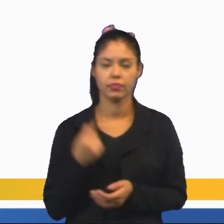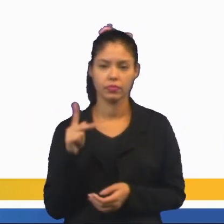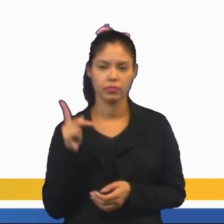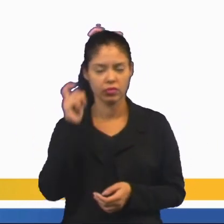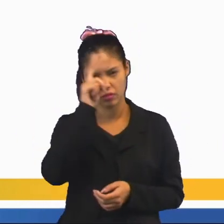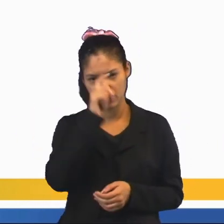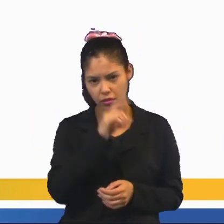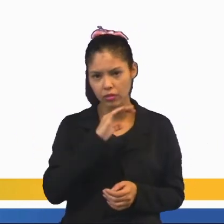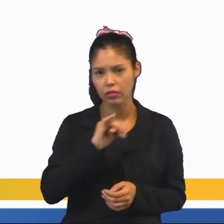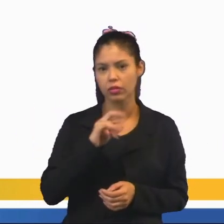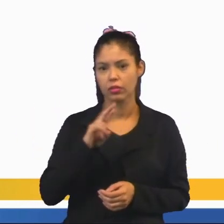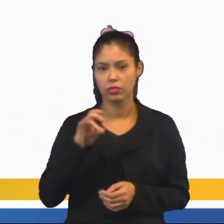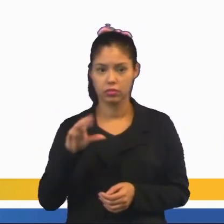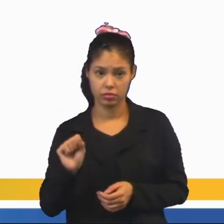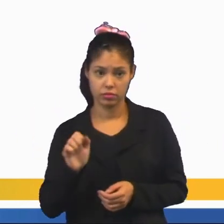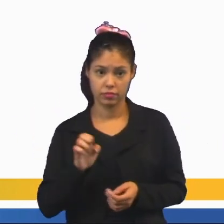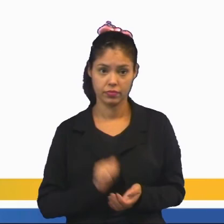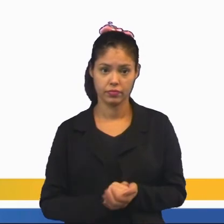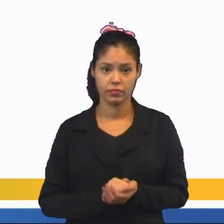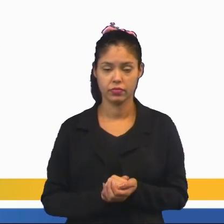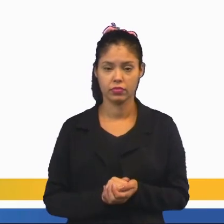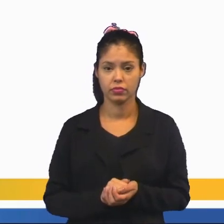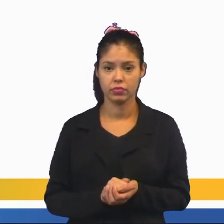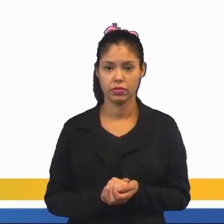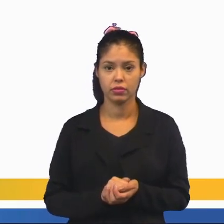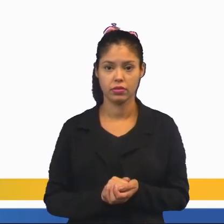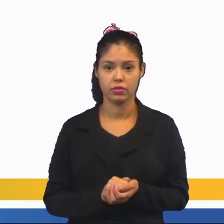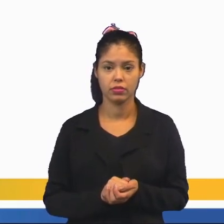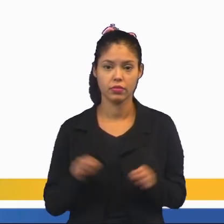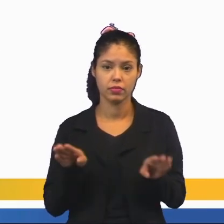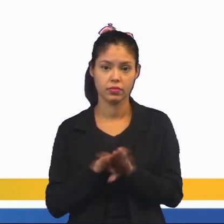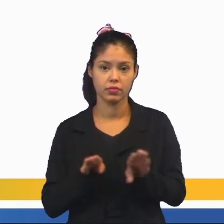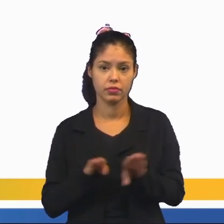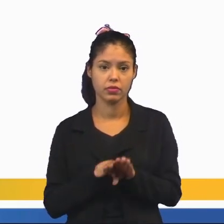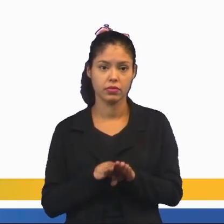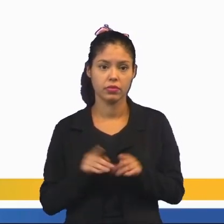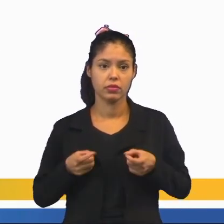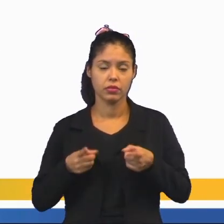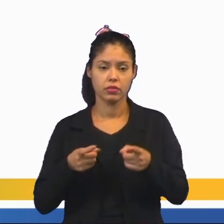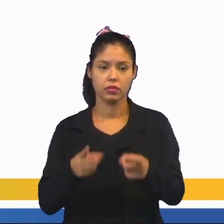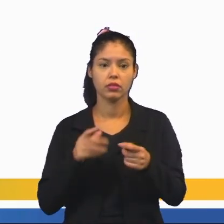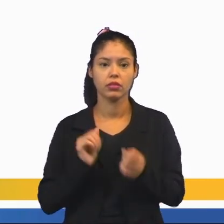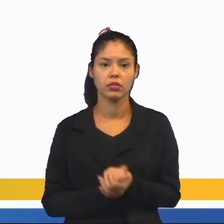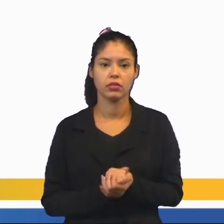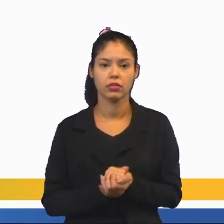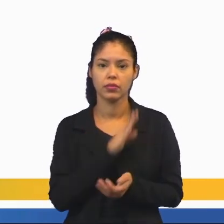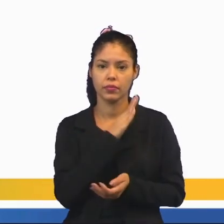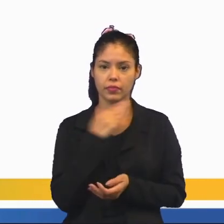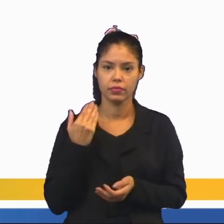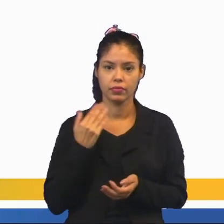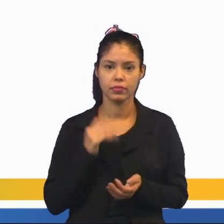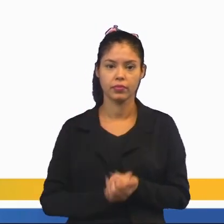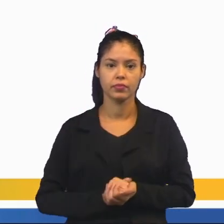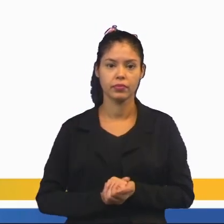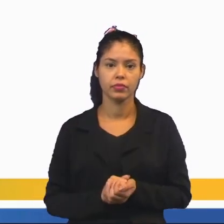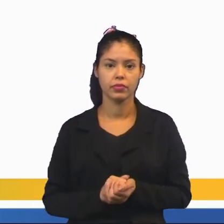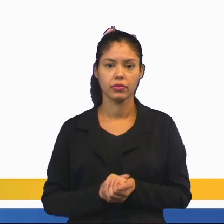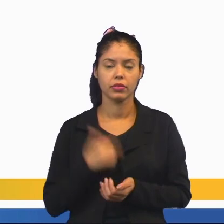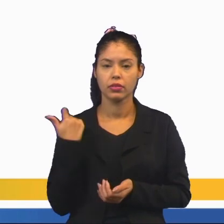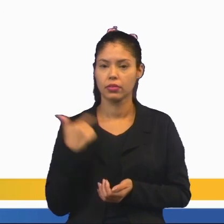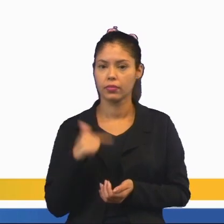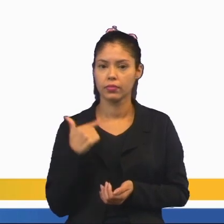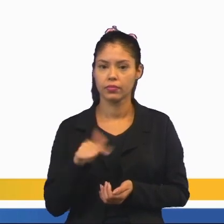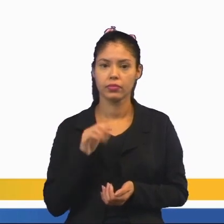doença e suas complicações como ricose, câncer de fígado e até a morte. Não